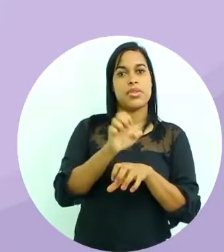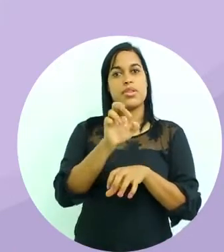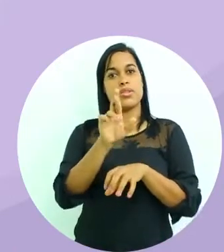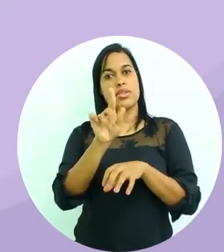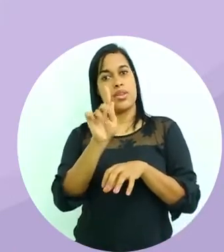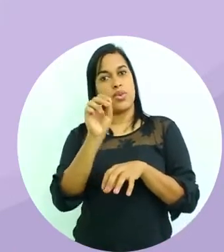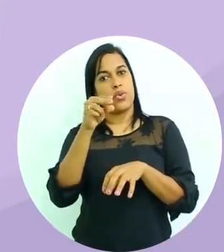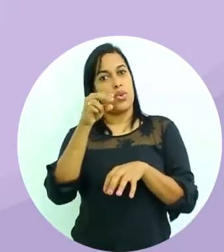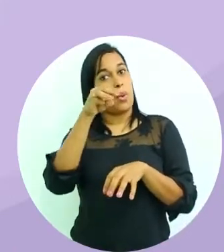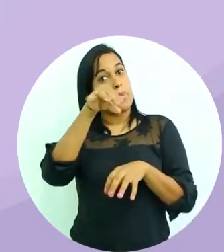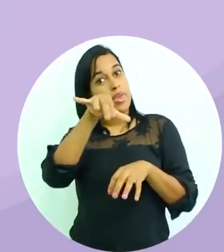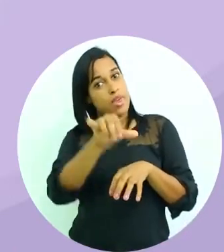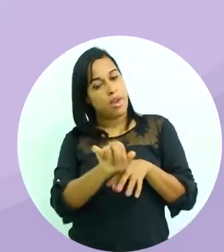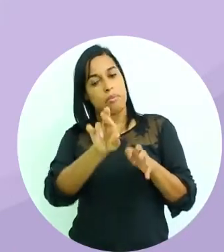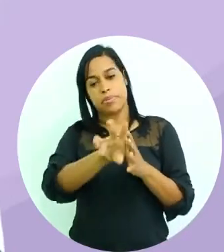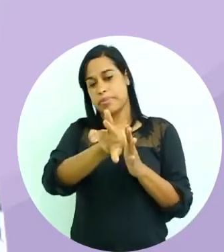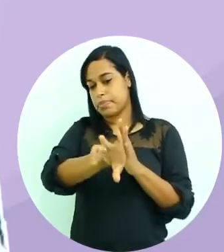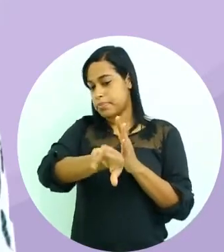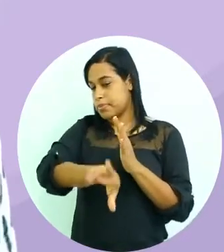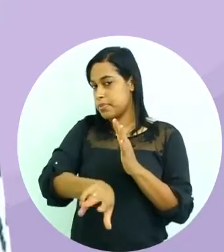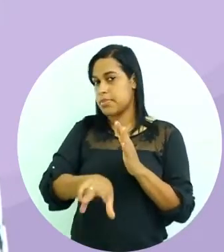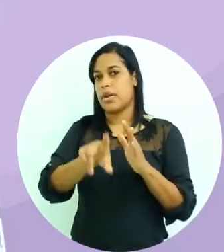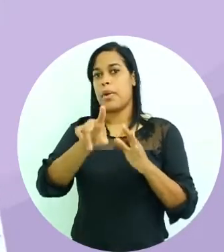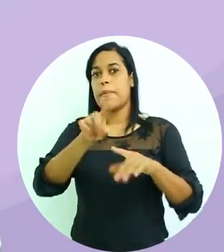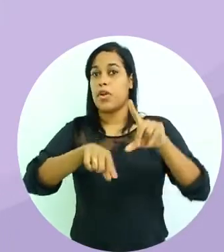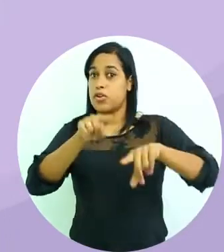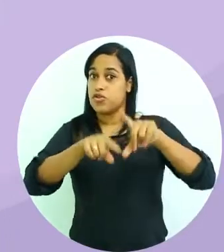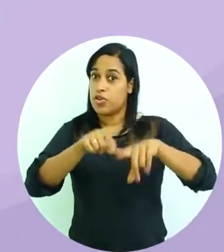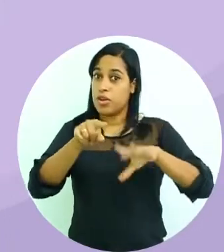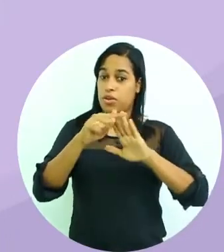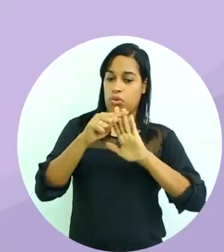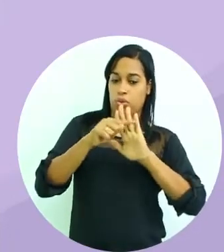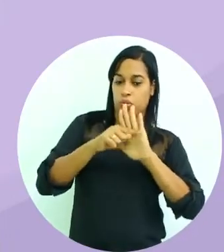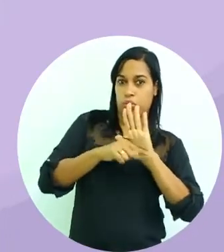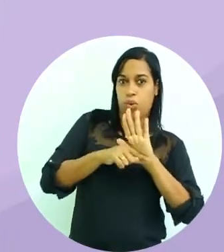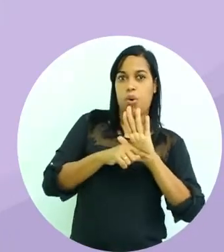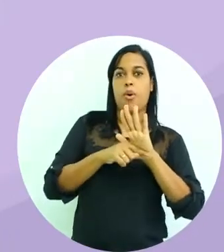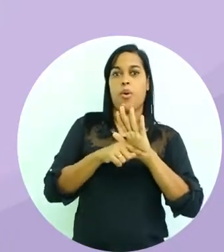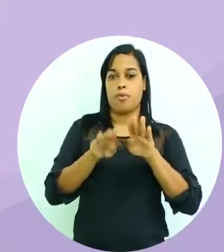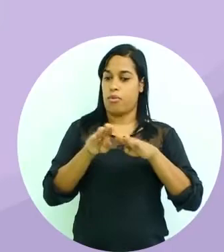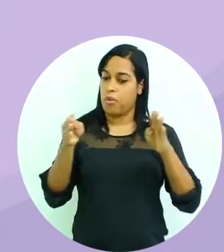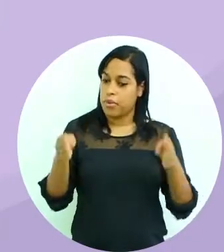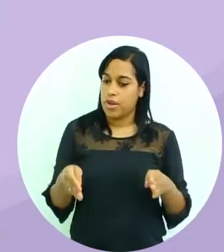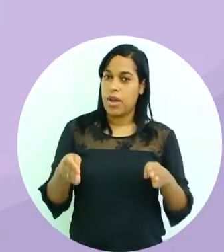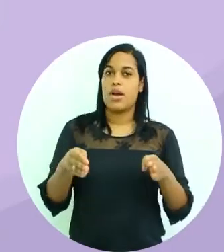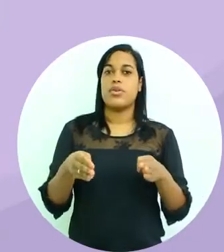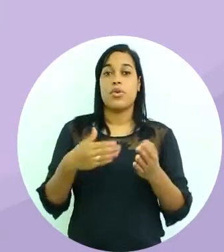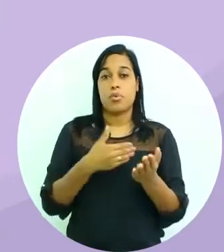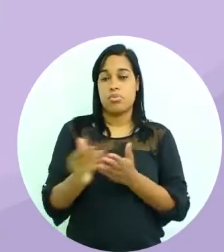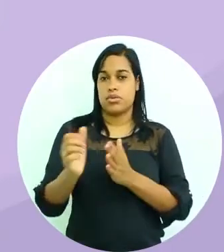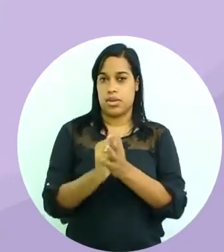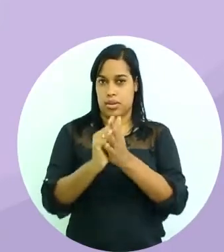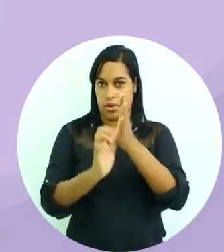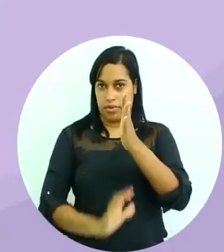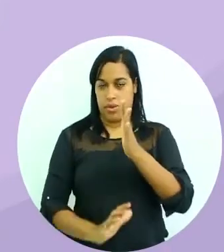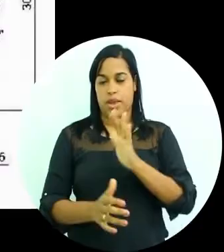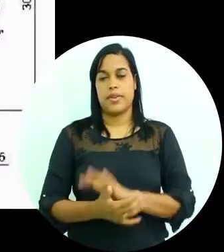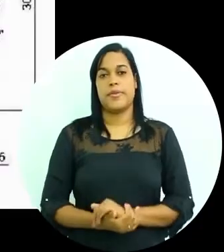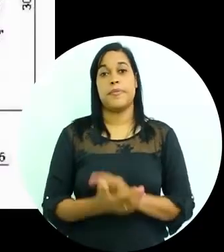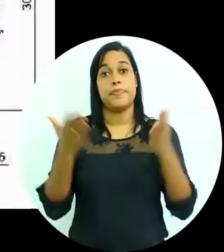como ergonomia, projeto de mobiliário, entre outras. Vamos conhecer então essa planta baixa e iniciar o exercício no